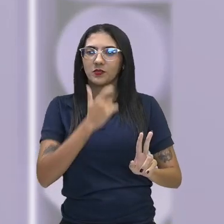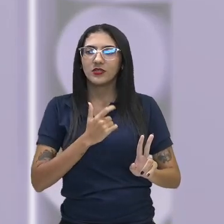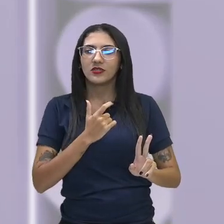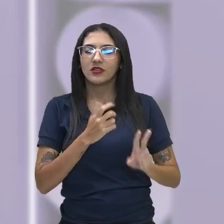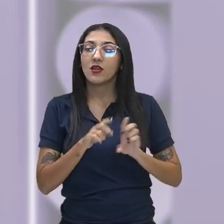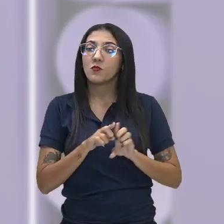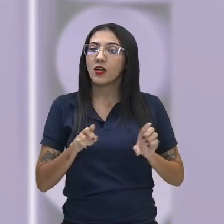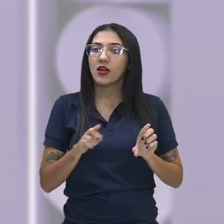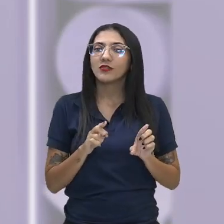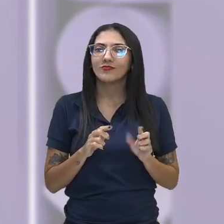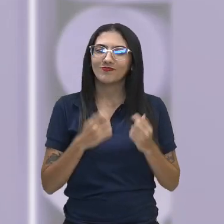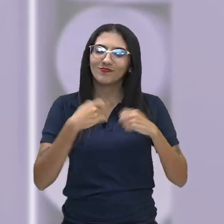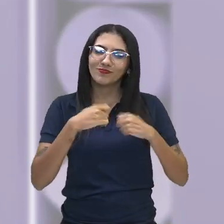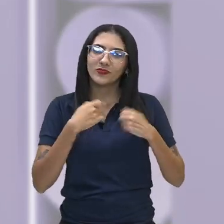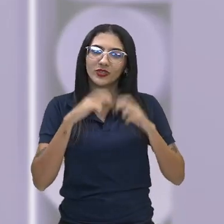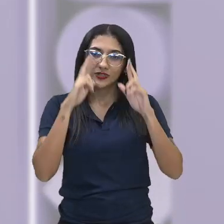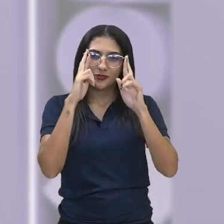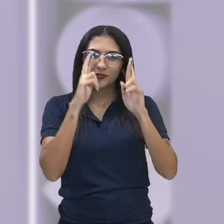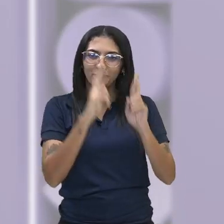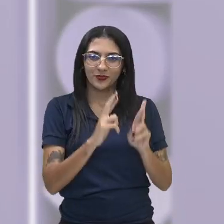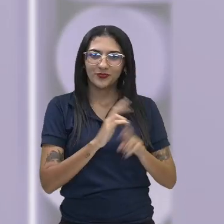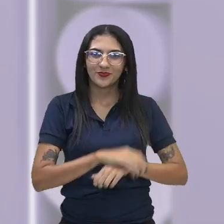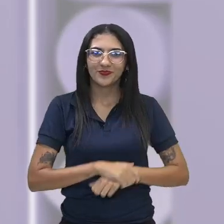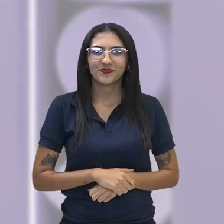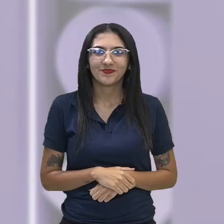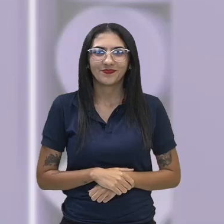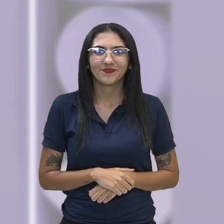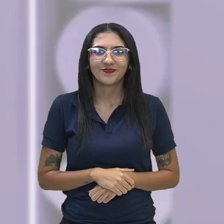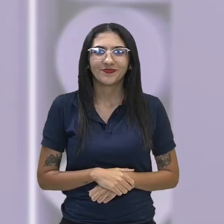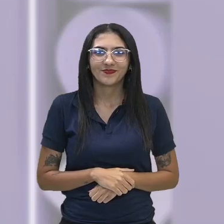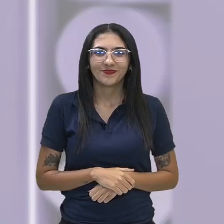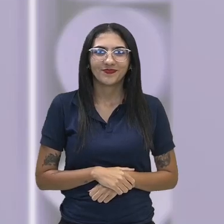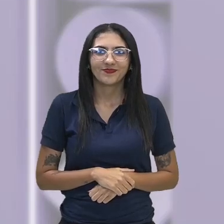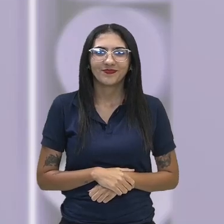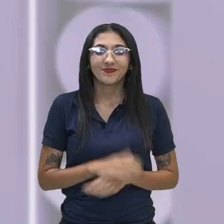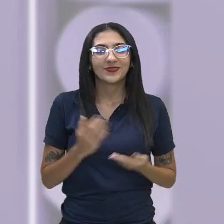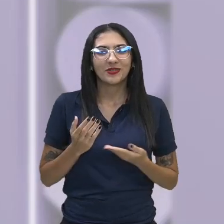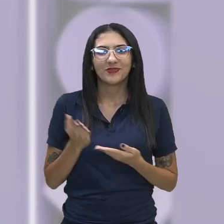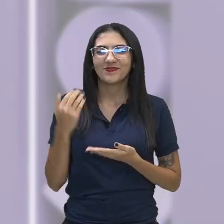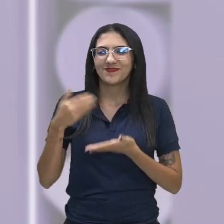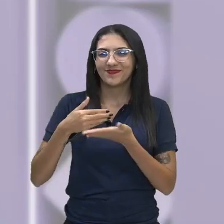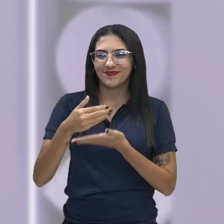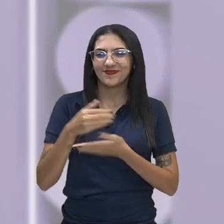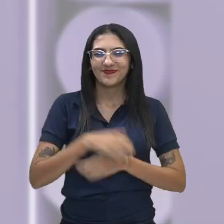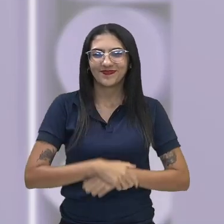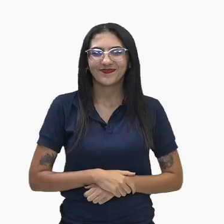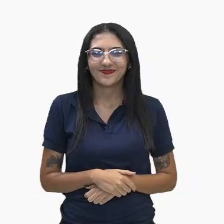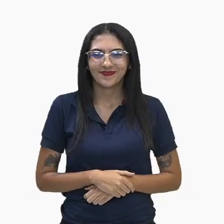precisa e deve ser respeitada. Então vamos que vamos construir juntos educação.